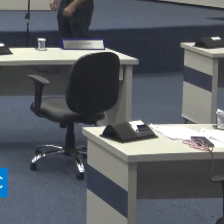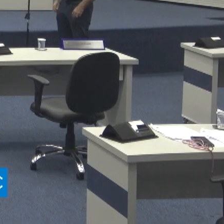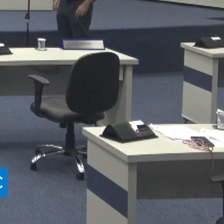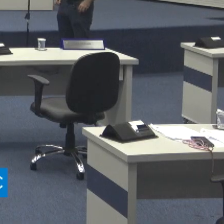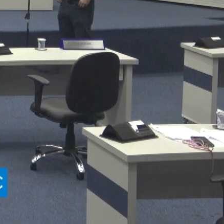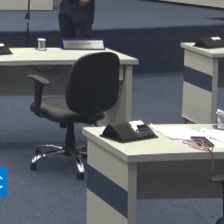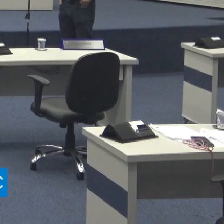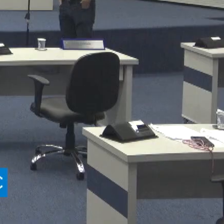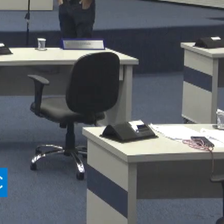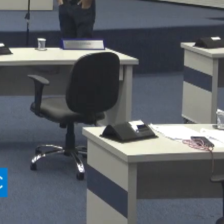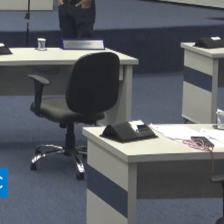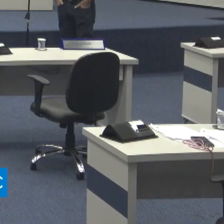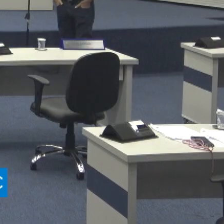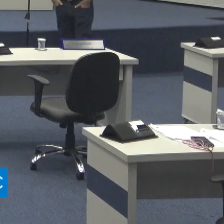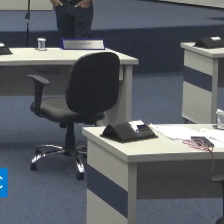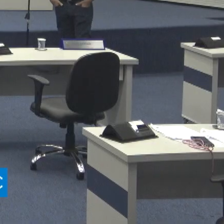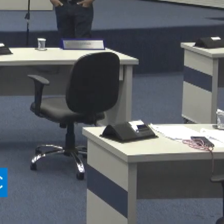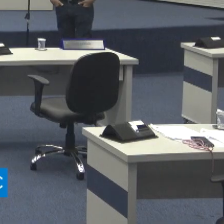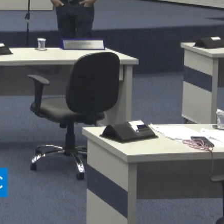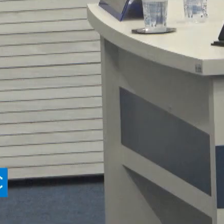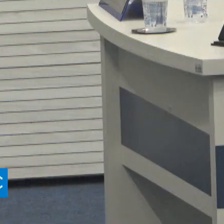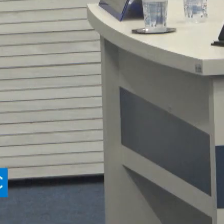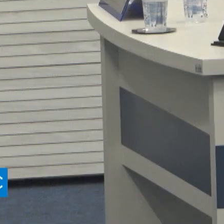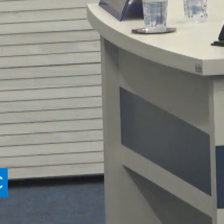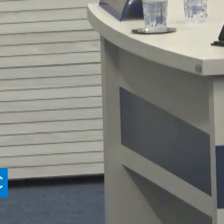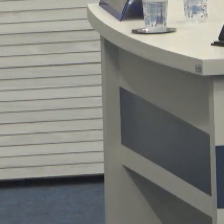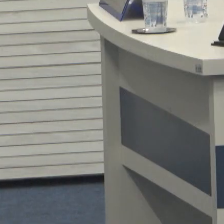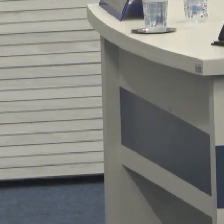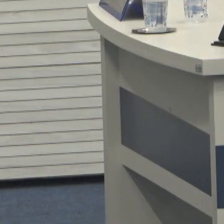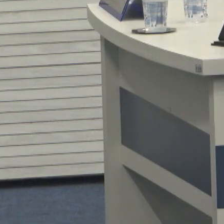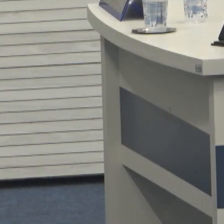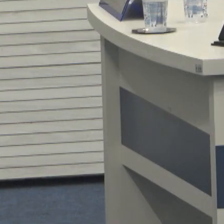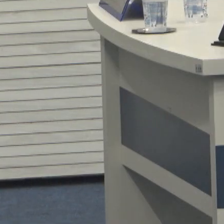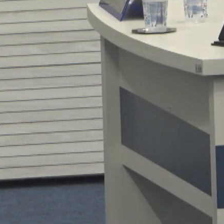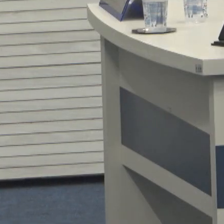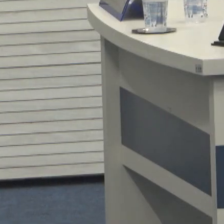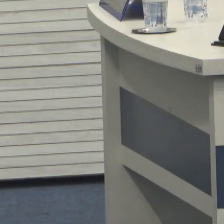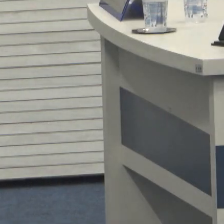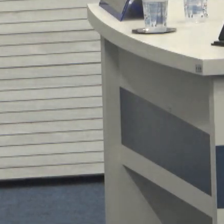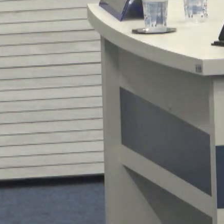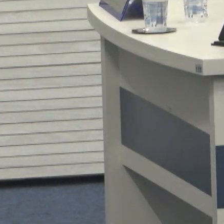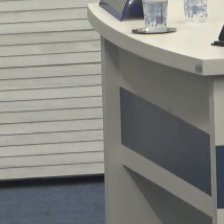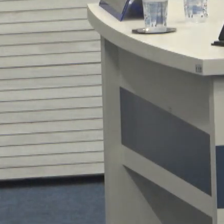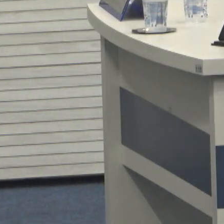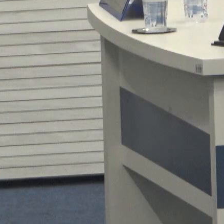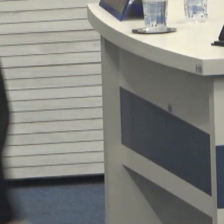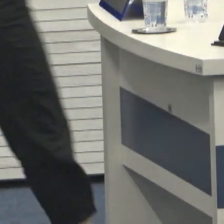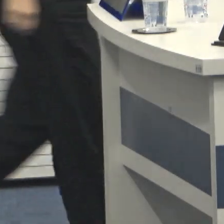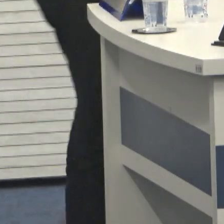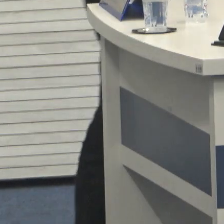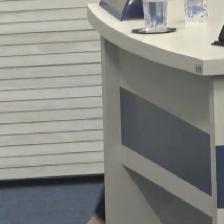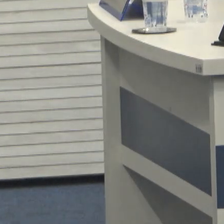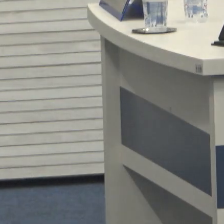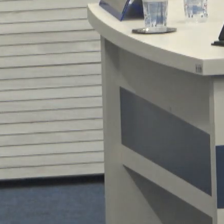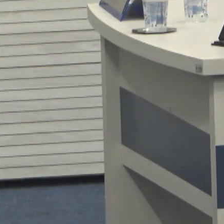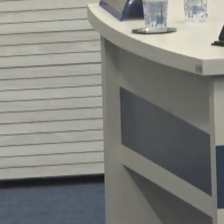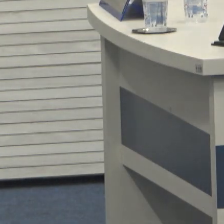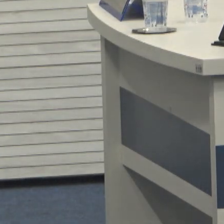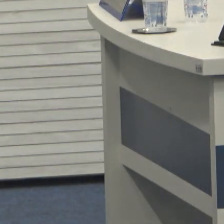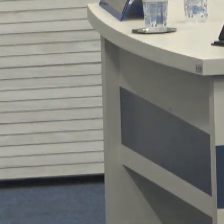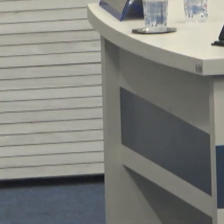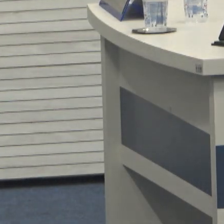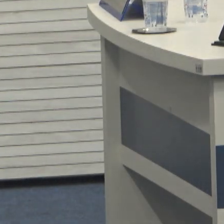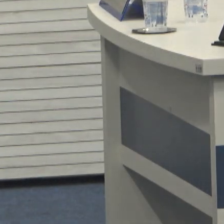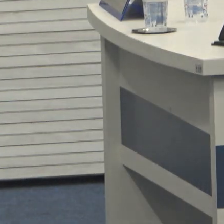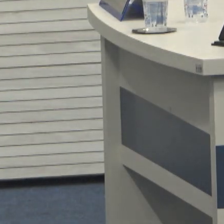vereador Rafael Pascucci, parabenizar a Maia, sua família. Aqui, presidente, nós temos um exemplo de